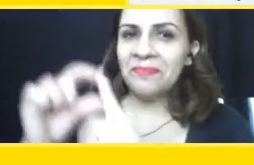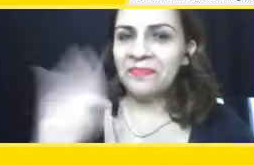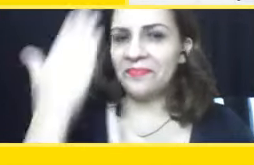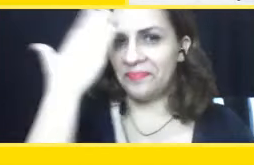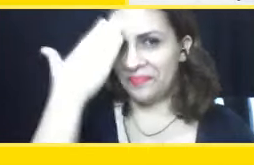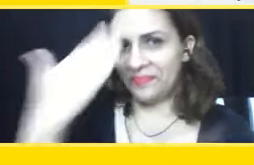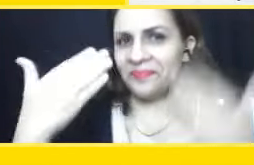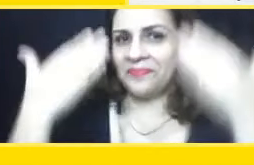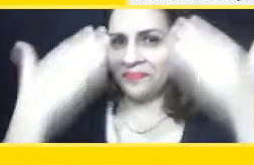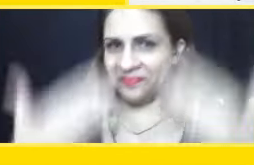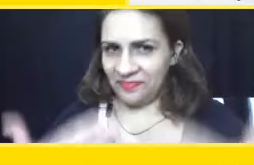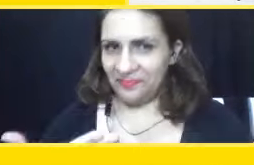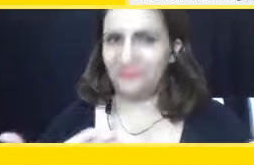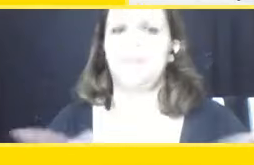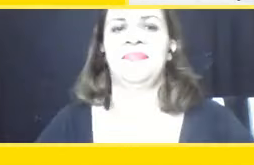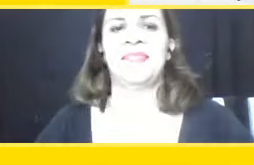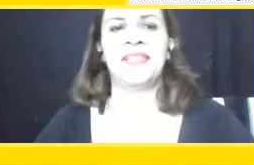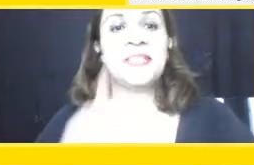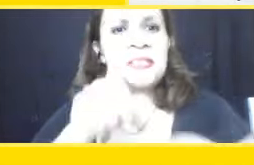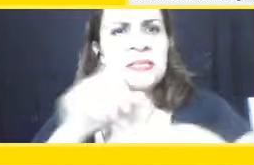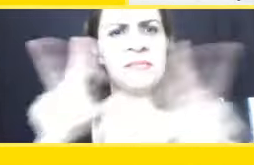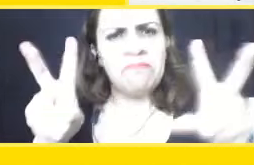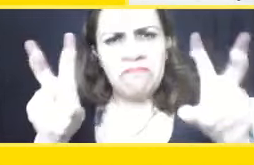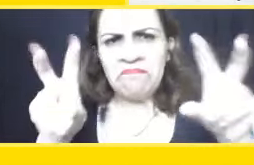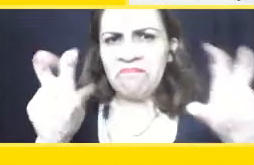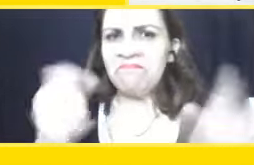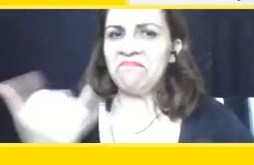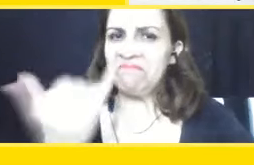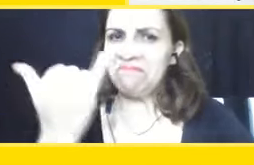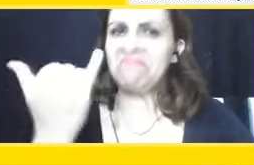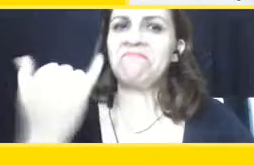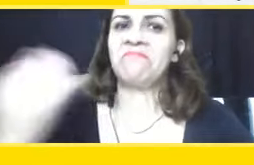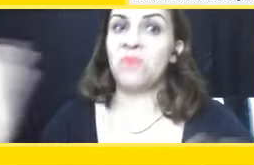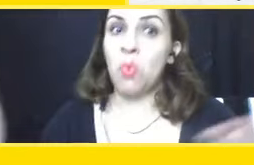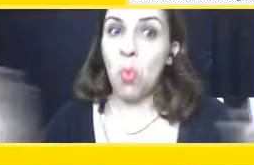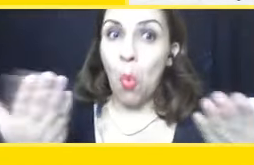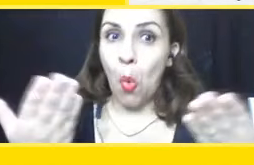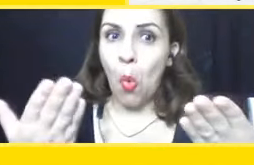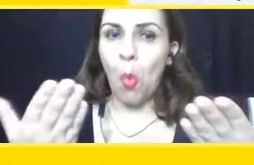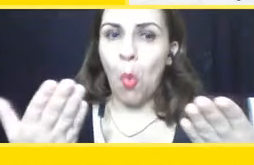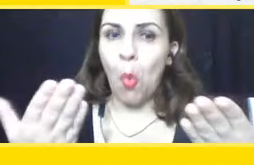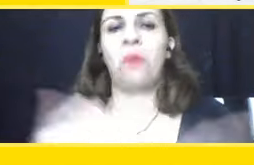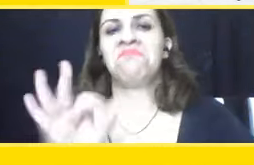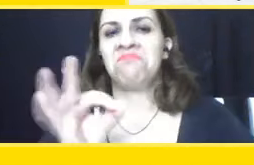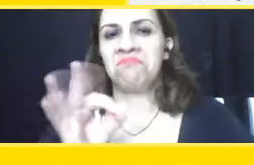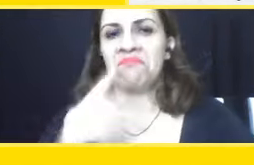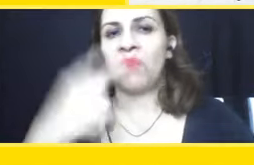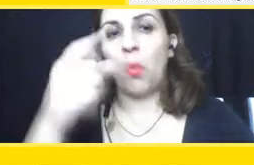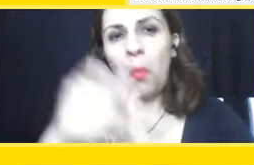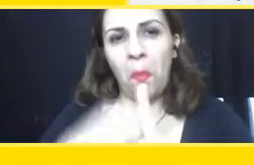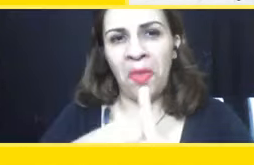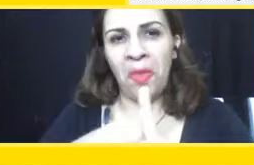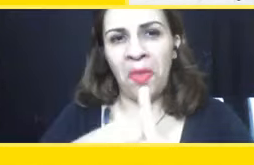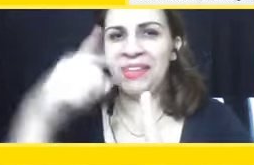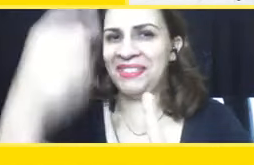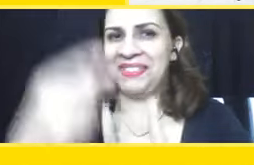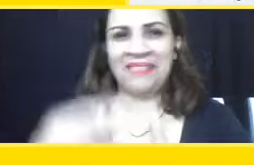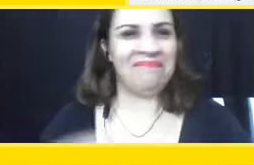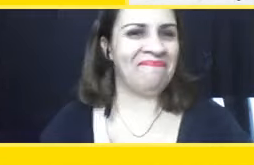sua presença. Falamos aqui de temas importantes, atuais. Certamente daqui a 1 mês já não serão